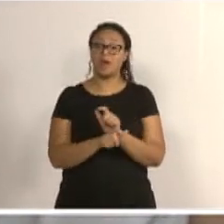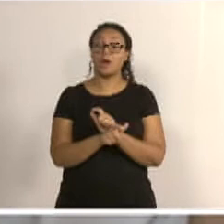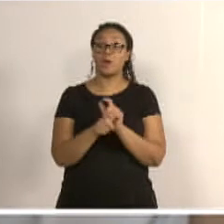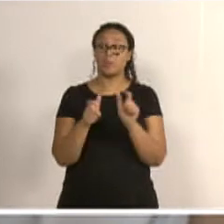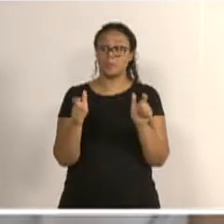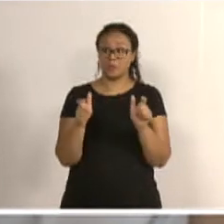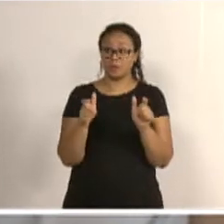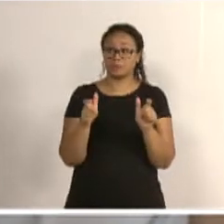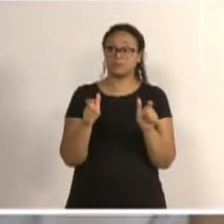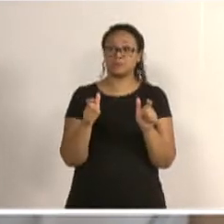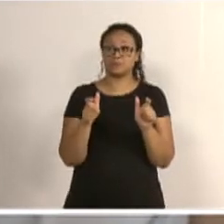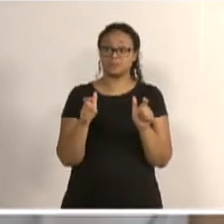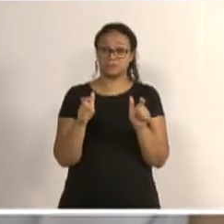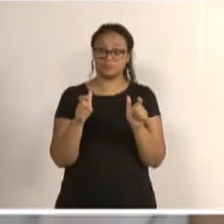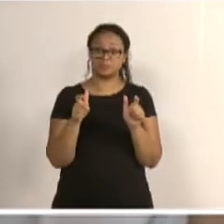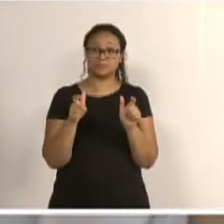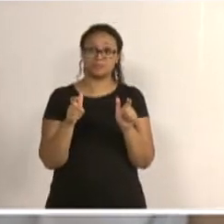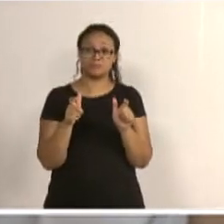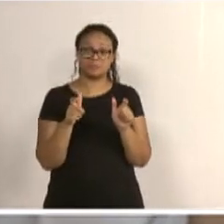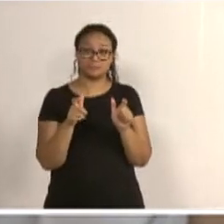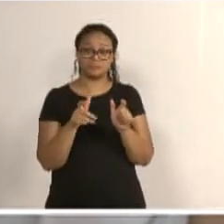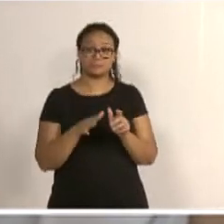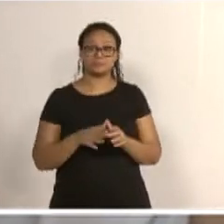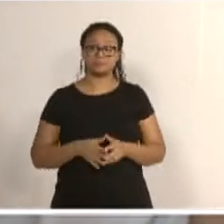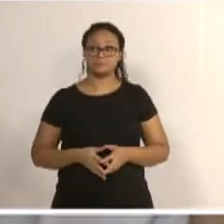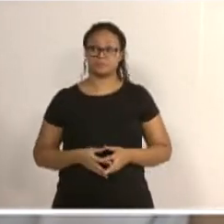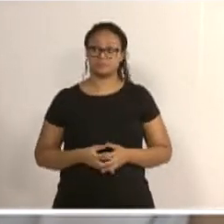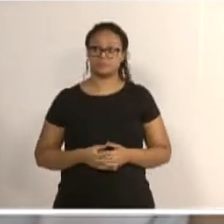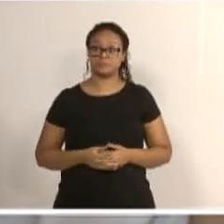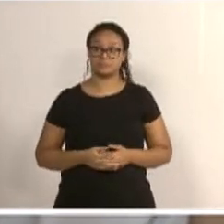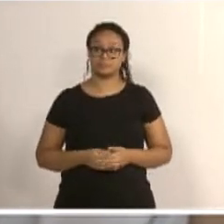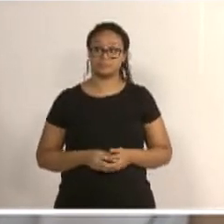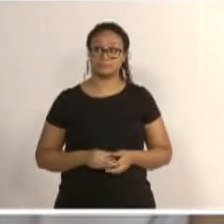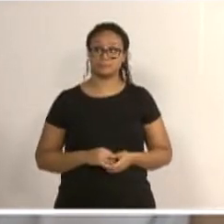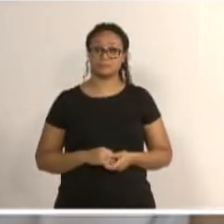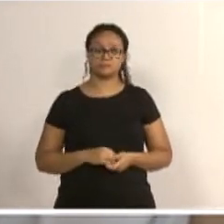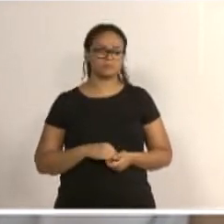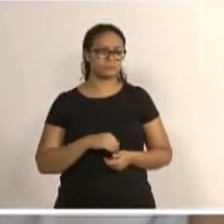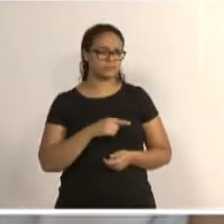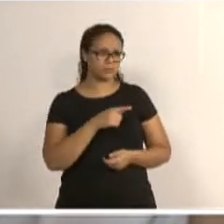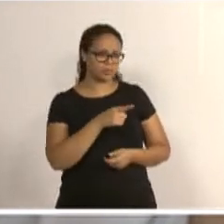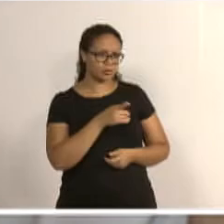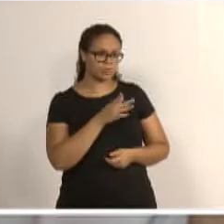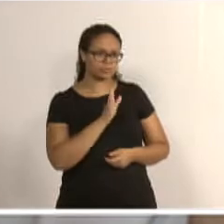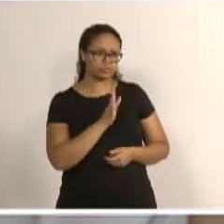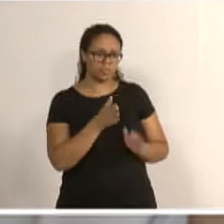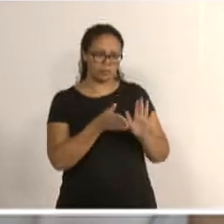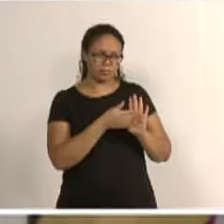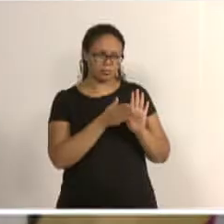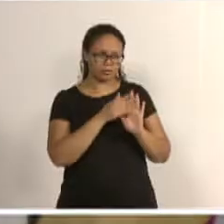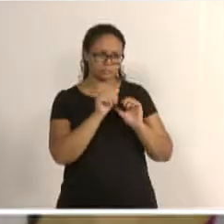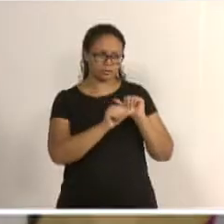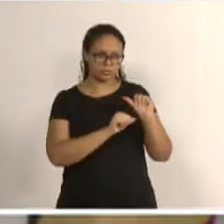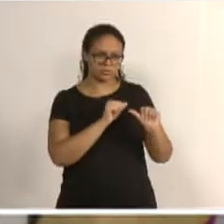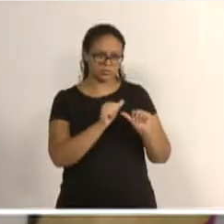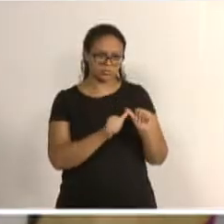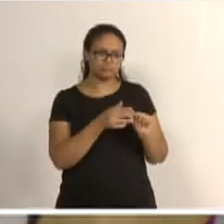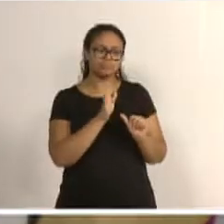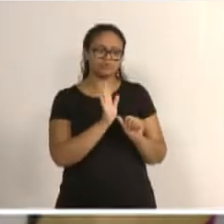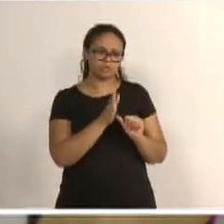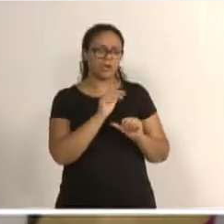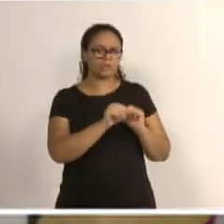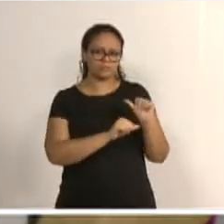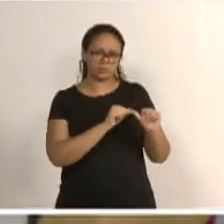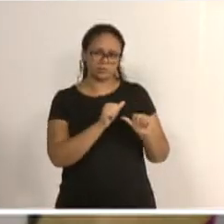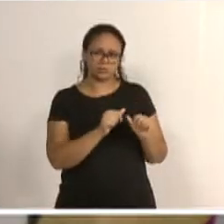resposta. Não, eu não terminei a resposta. O senhor está afirmando que está operando já aqui, o senhor fez uma proposta de alteração, e agora o senhor está afirmando que já foi alterado. Se o senhor